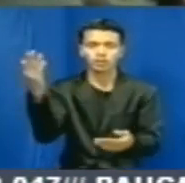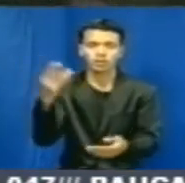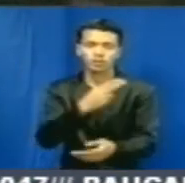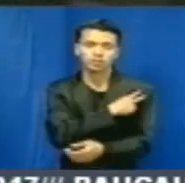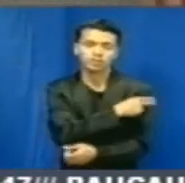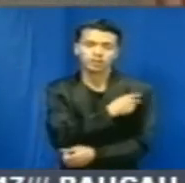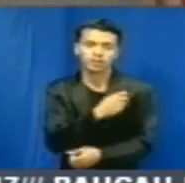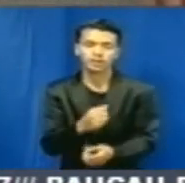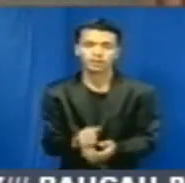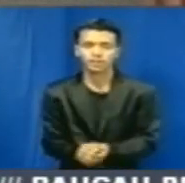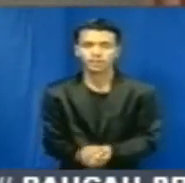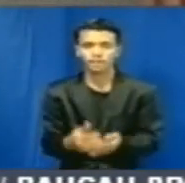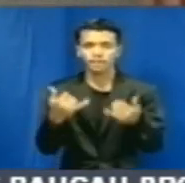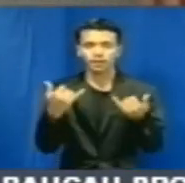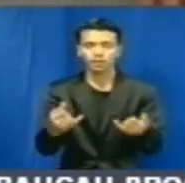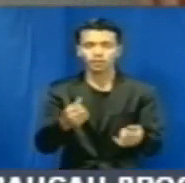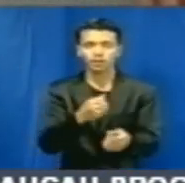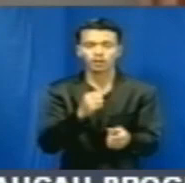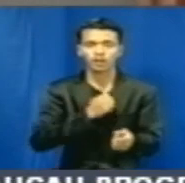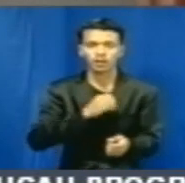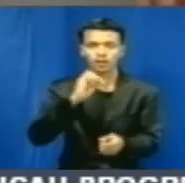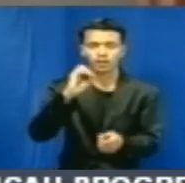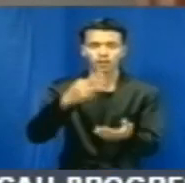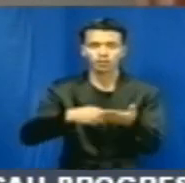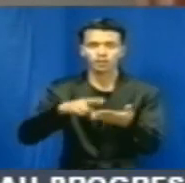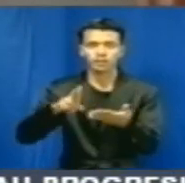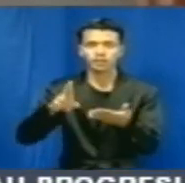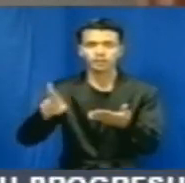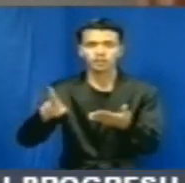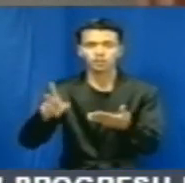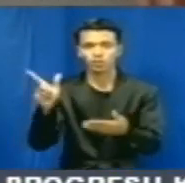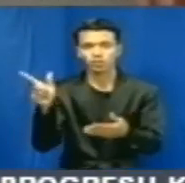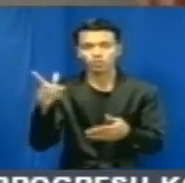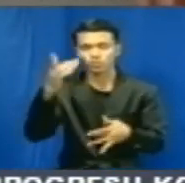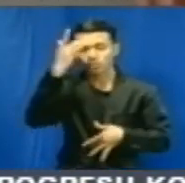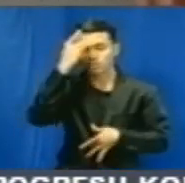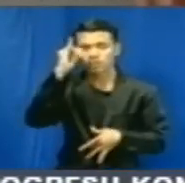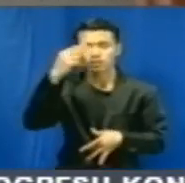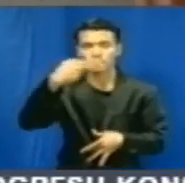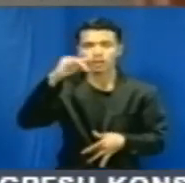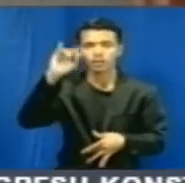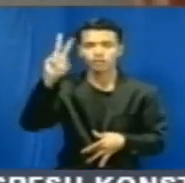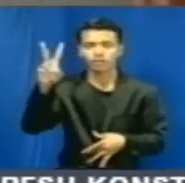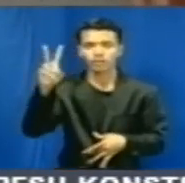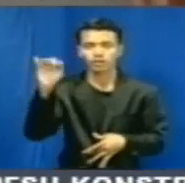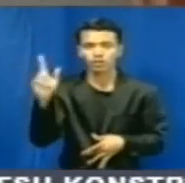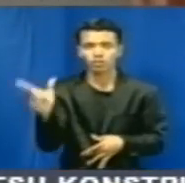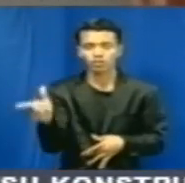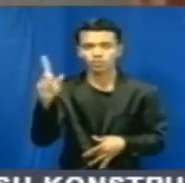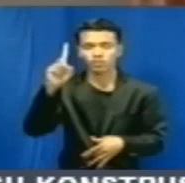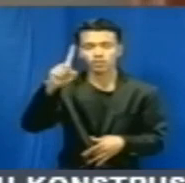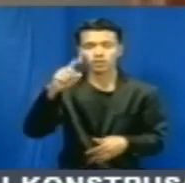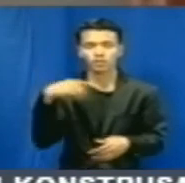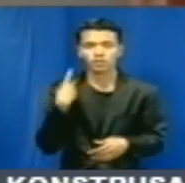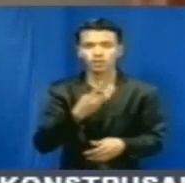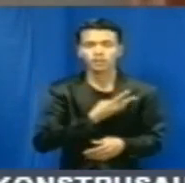saúde. Agora não cai na arma se está registrado na ia caso do pulsato agora não na ia janeiro até maio agora mas está quando